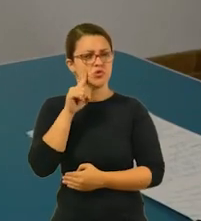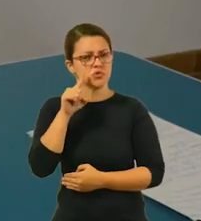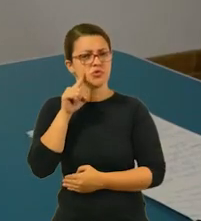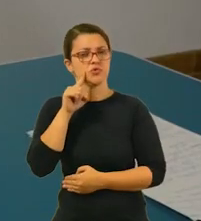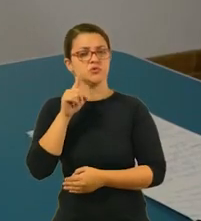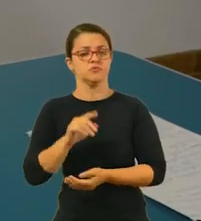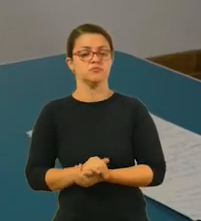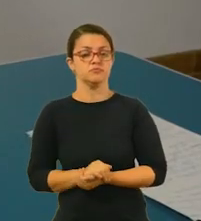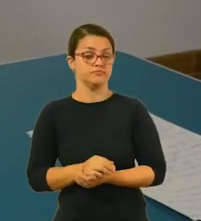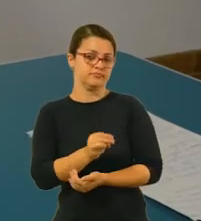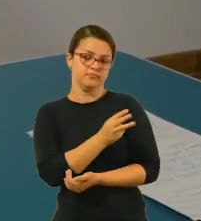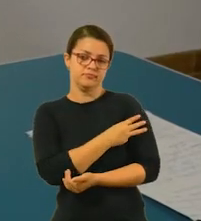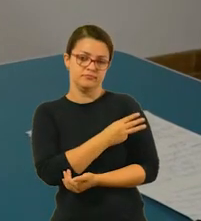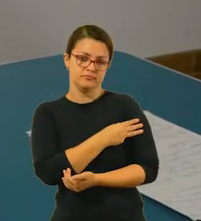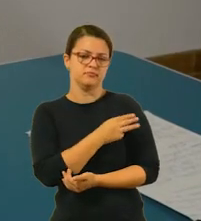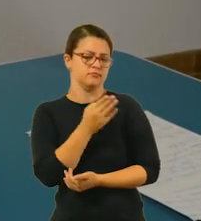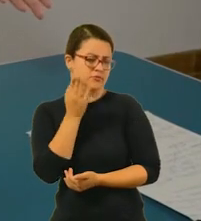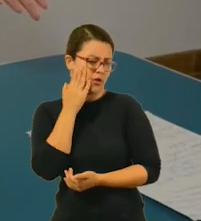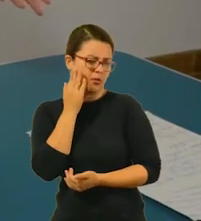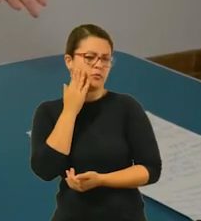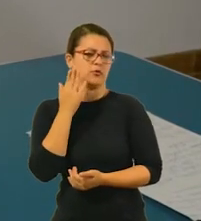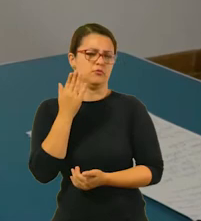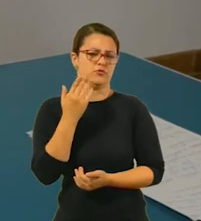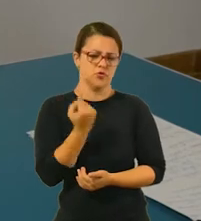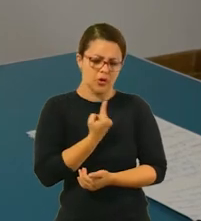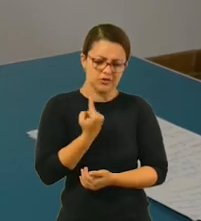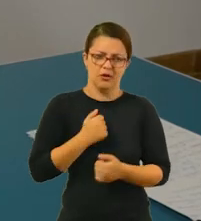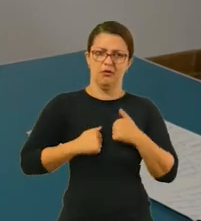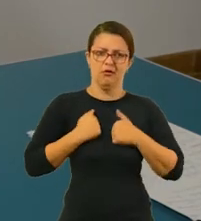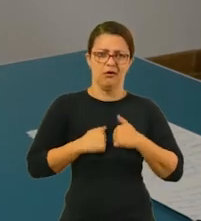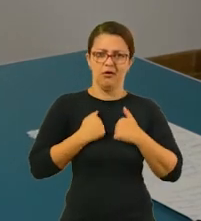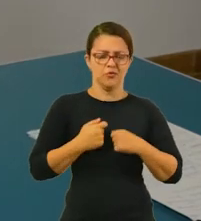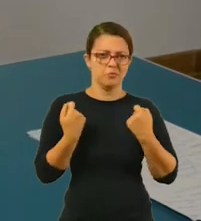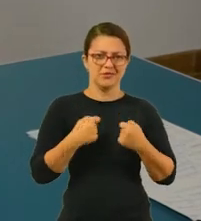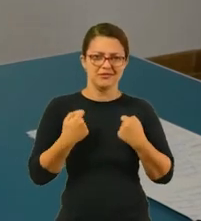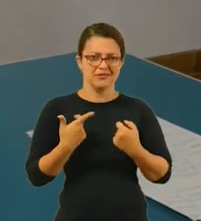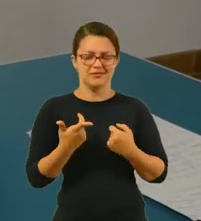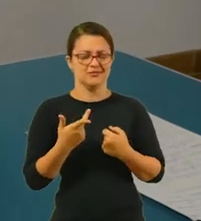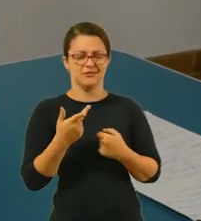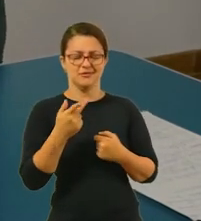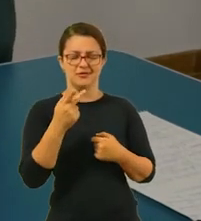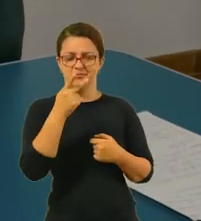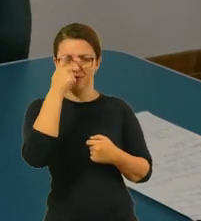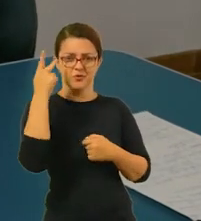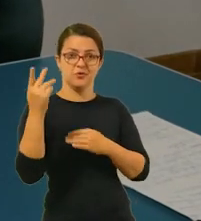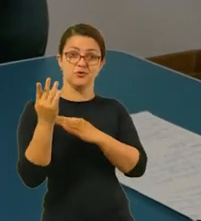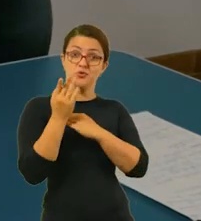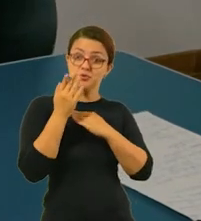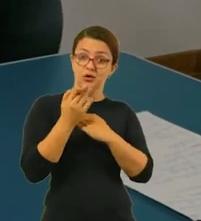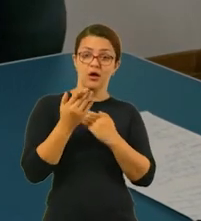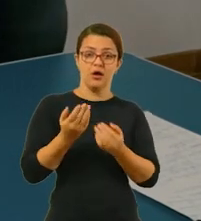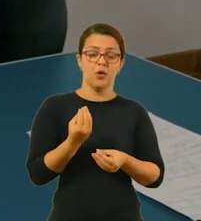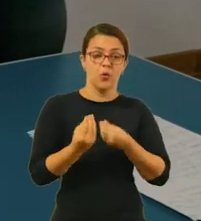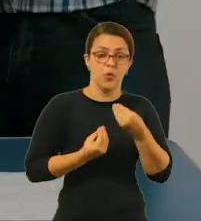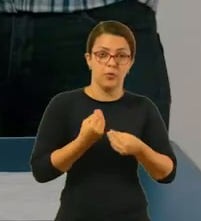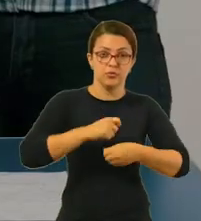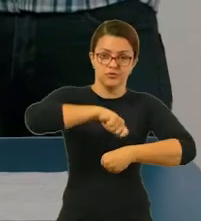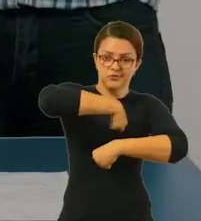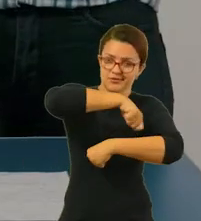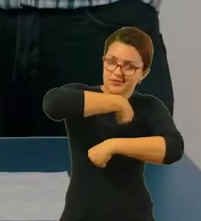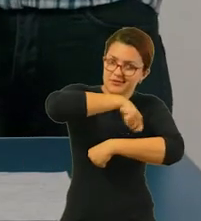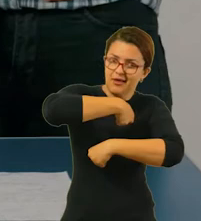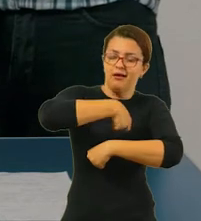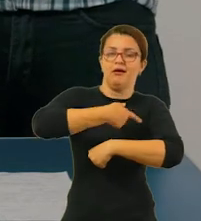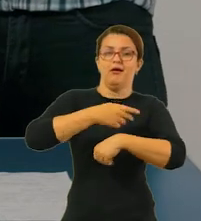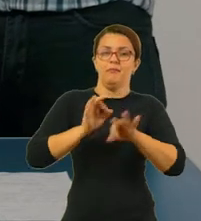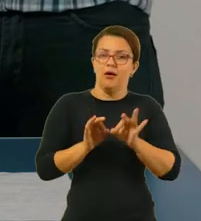Vocês que são alunos do terceiro ano, provavelmente já tomam banho sozinho, não precisa mais da ajuda do adulto, né? Mas para cozinhar, preparar refeições, vocês